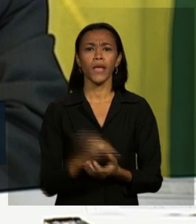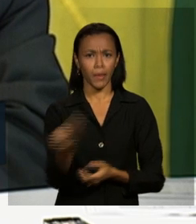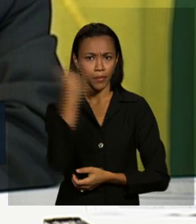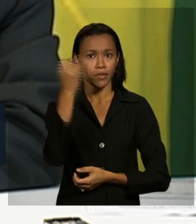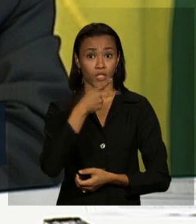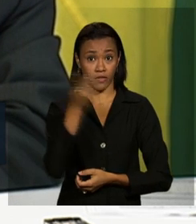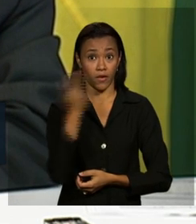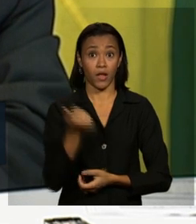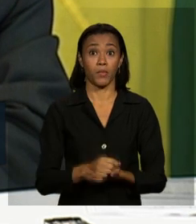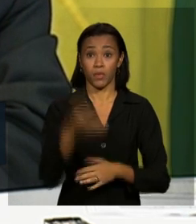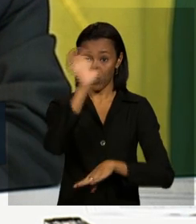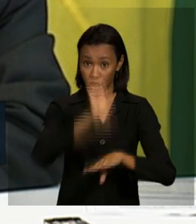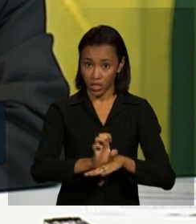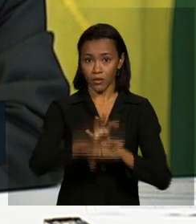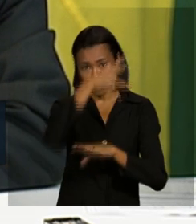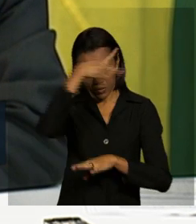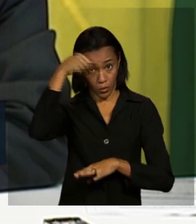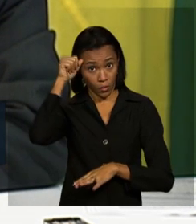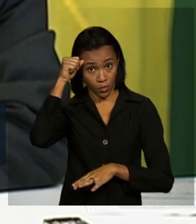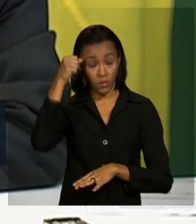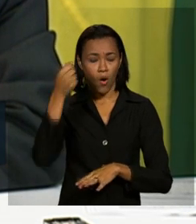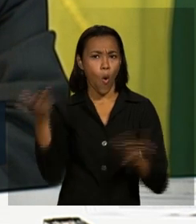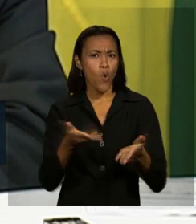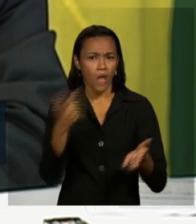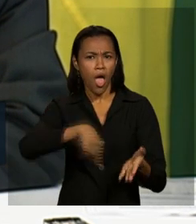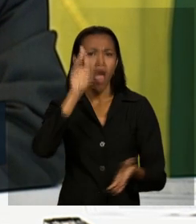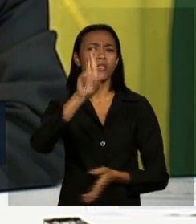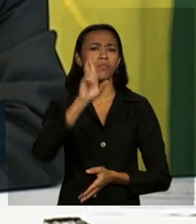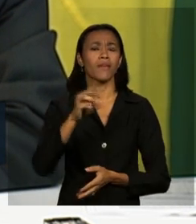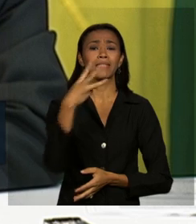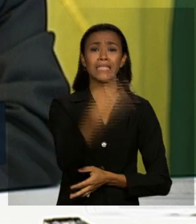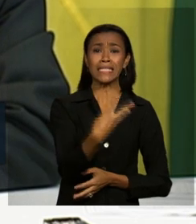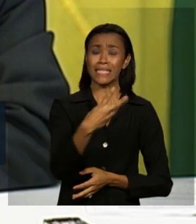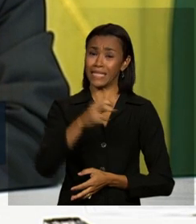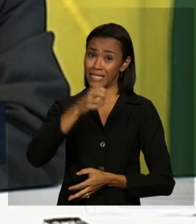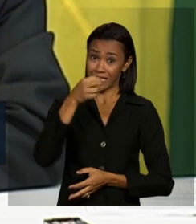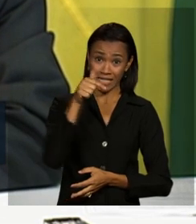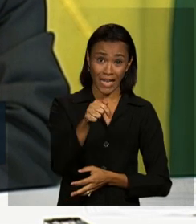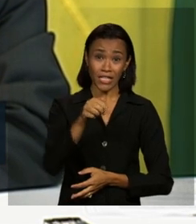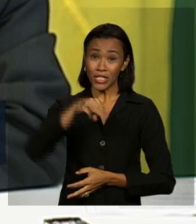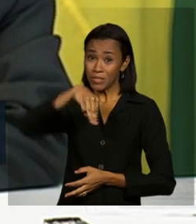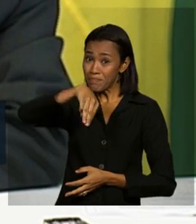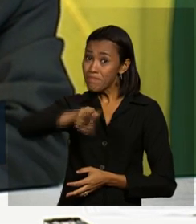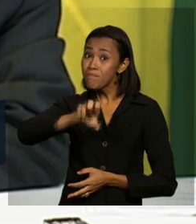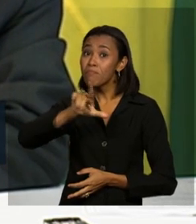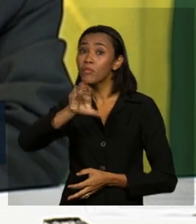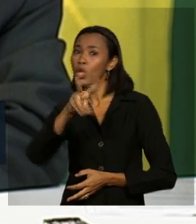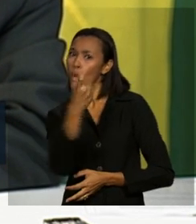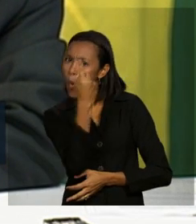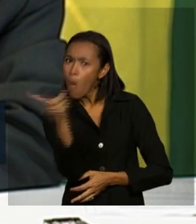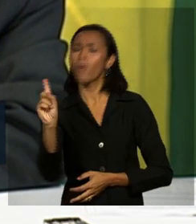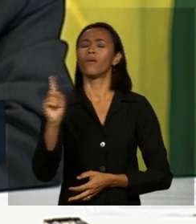diga o estado do Mato Grosso como um todo ele é hoje responsável por cerca de 37 milhões de toneladas de grãos somente no